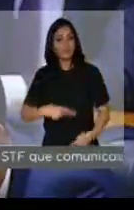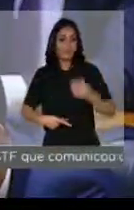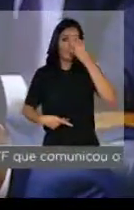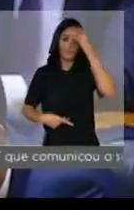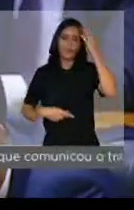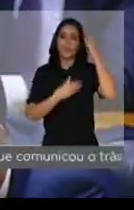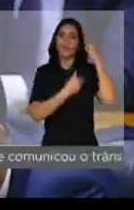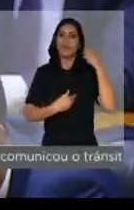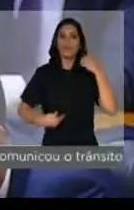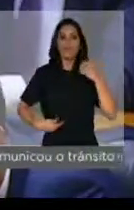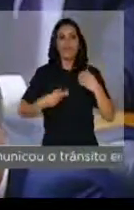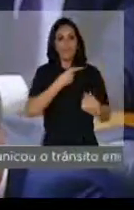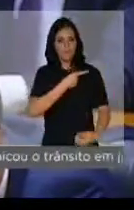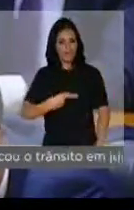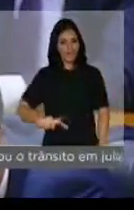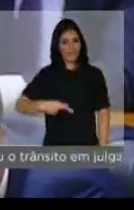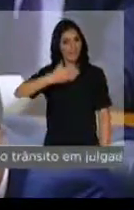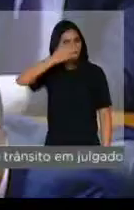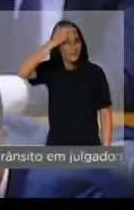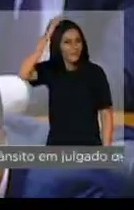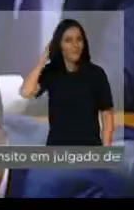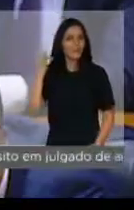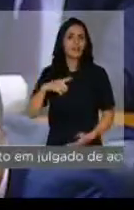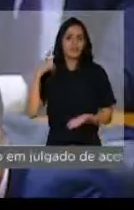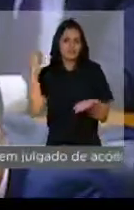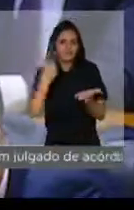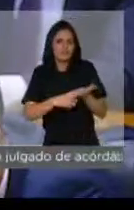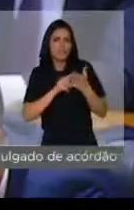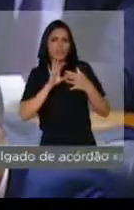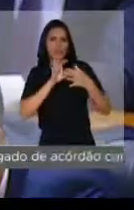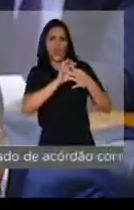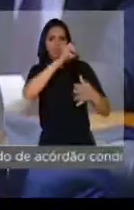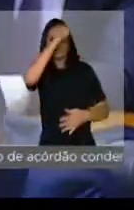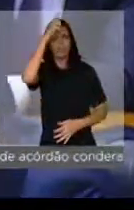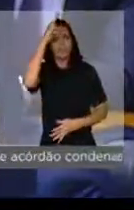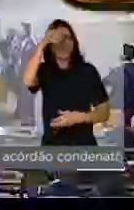o governo do presidente Michel Temer, que tem compromisso com o municipalismo, encaminha o voto sim. Vai encaminhar.